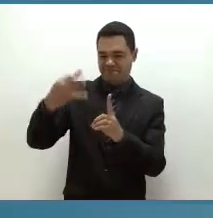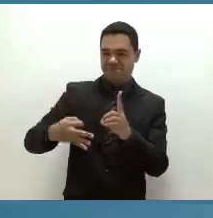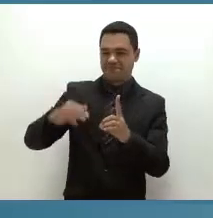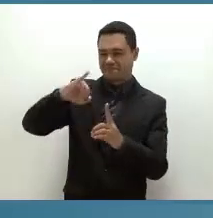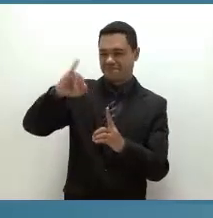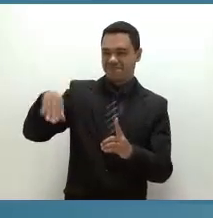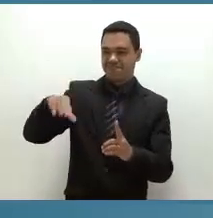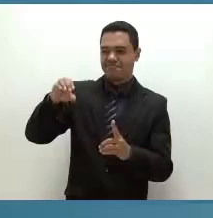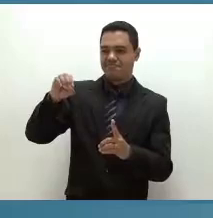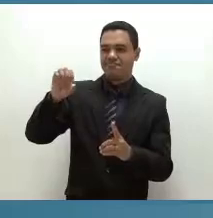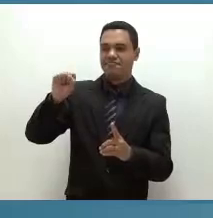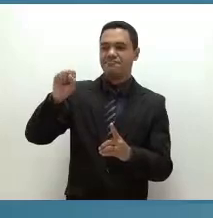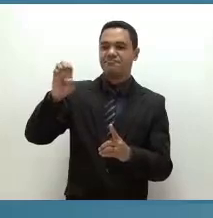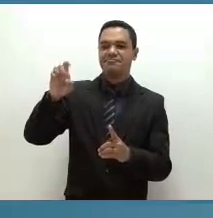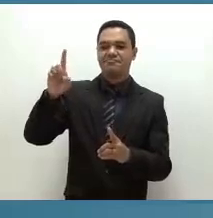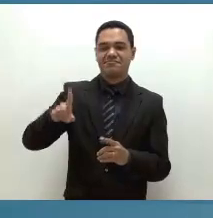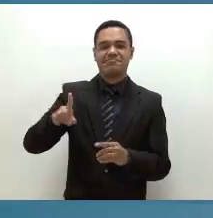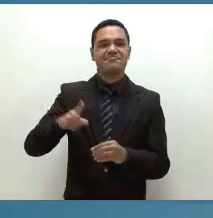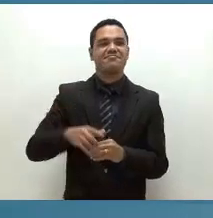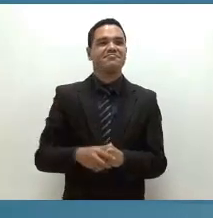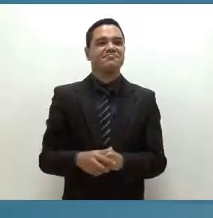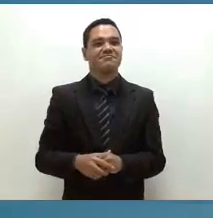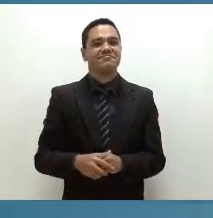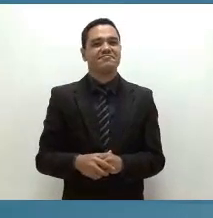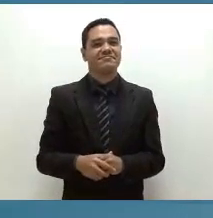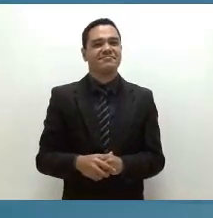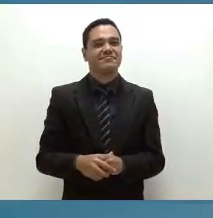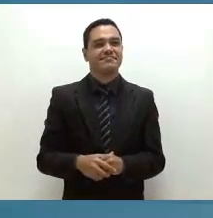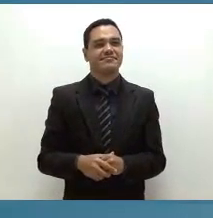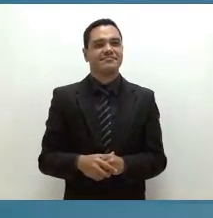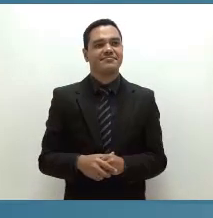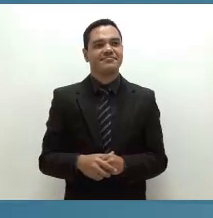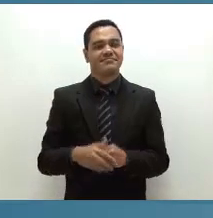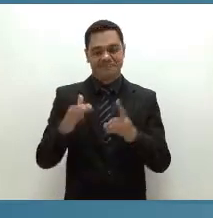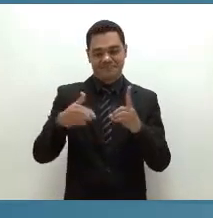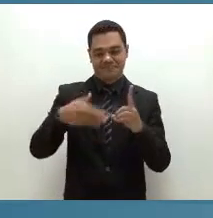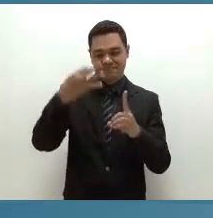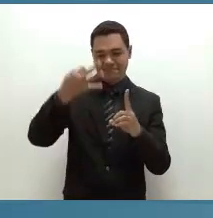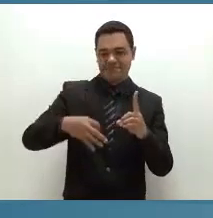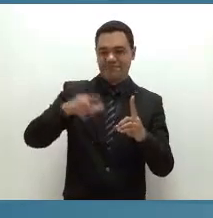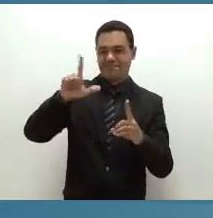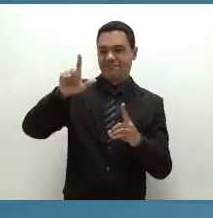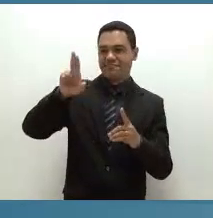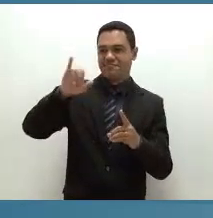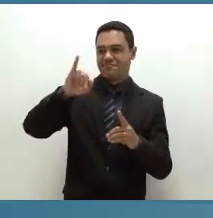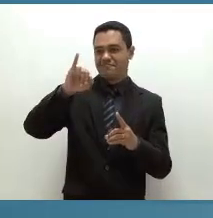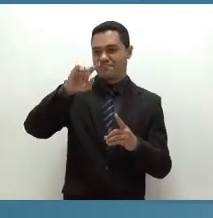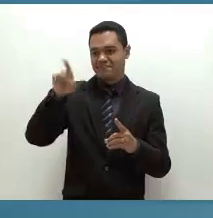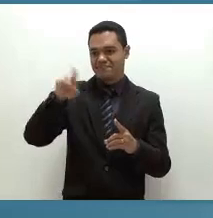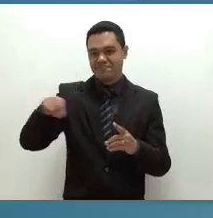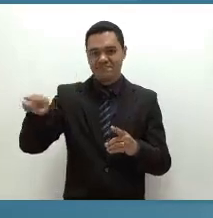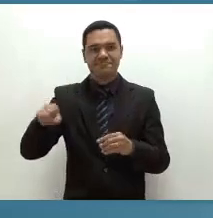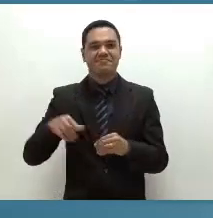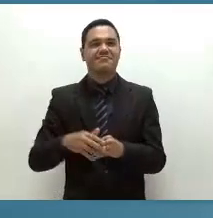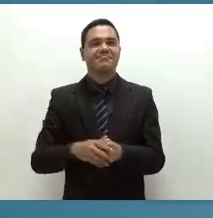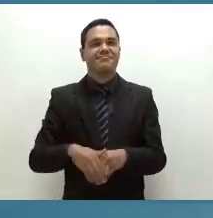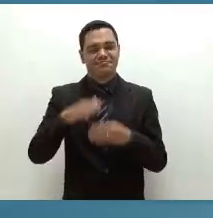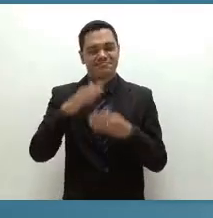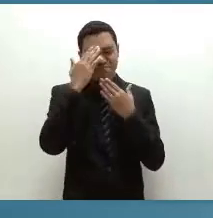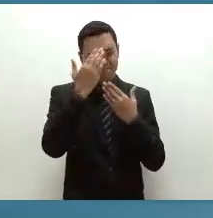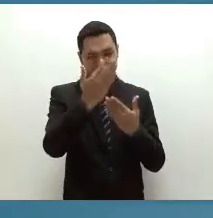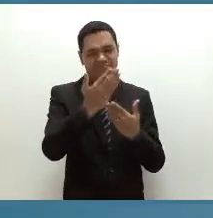Obrigada, Excelência. Desembargador Luiz Gonzaga da Costa Neto. Muito obrigado.